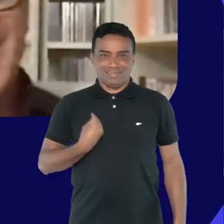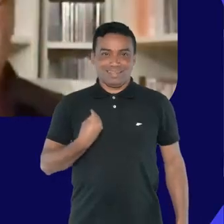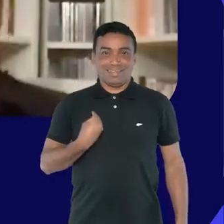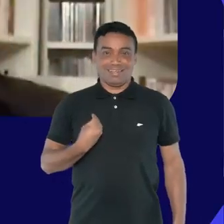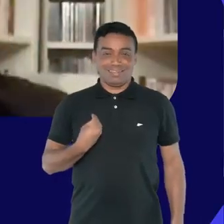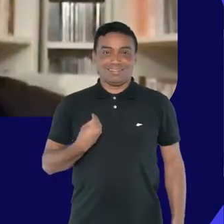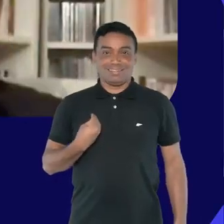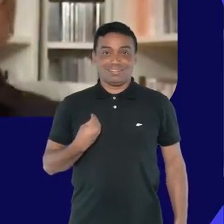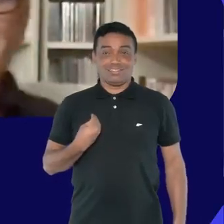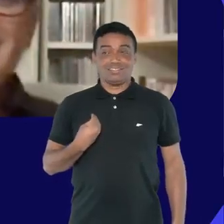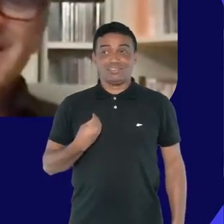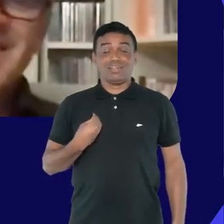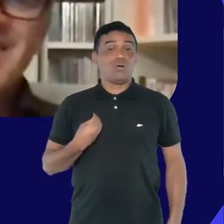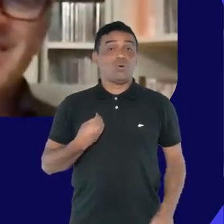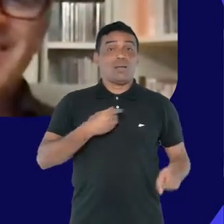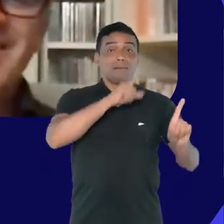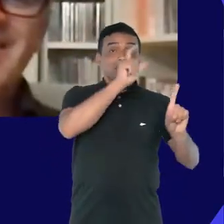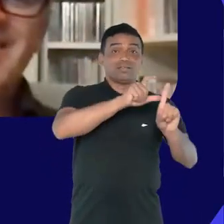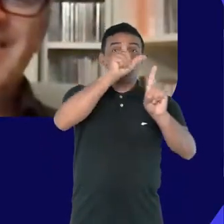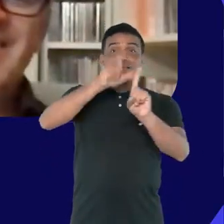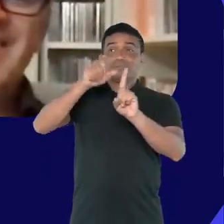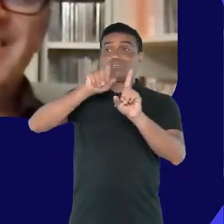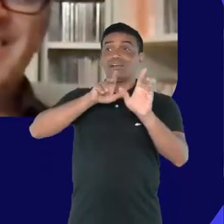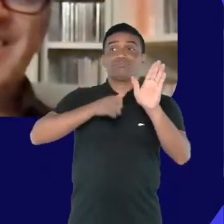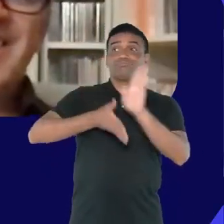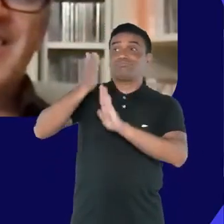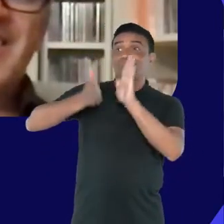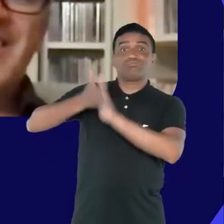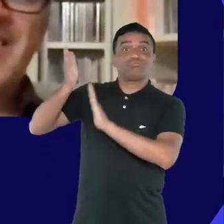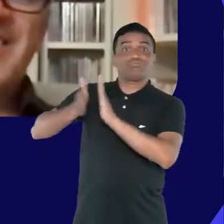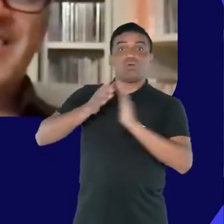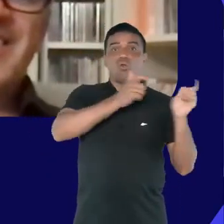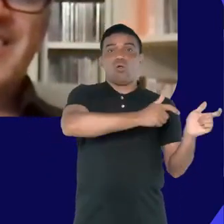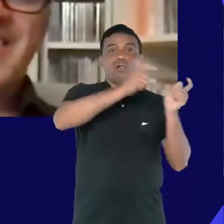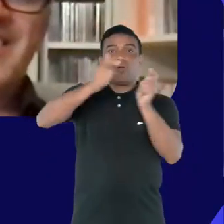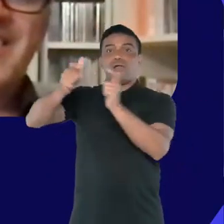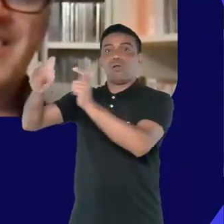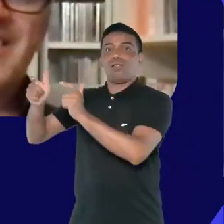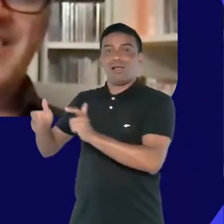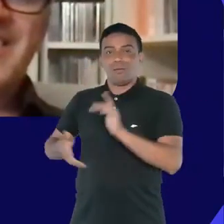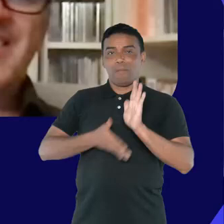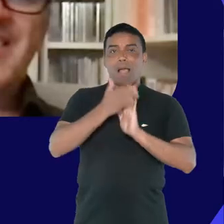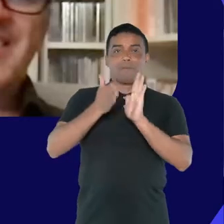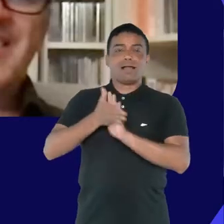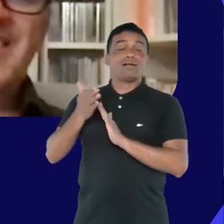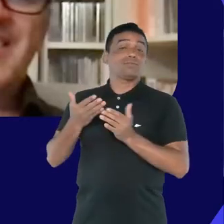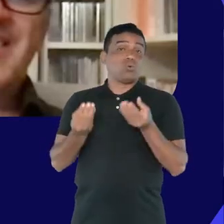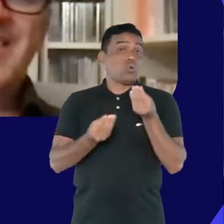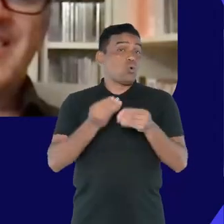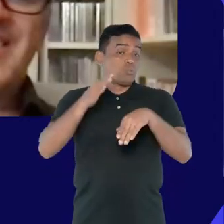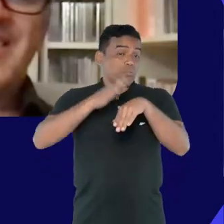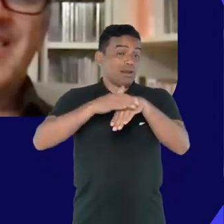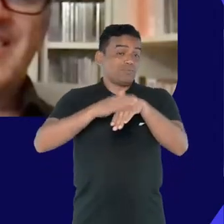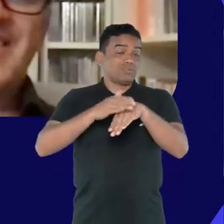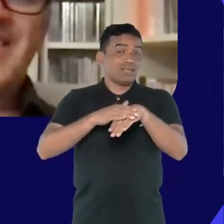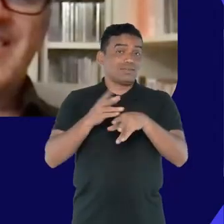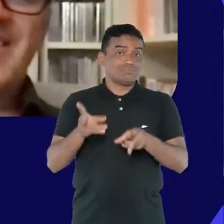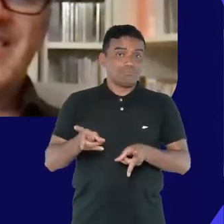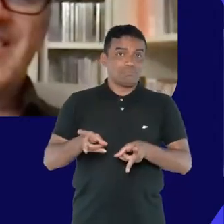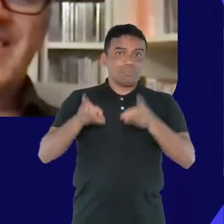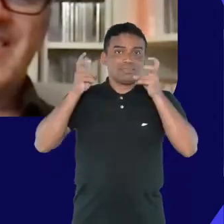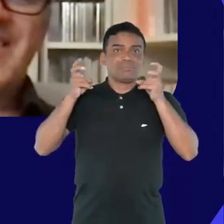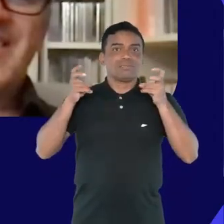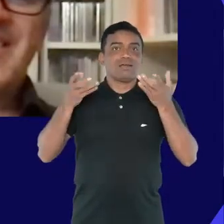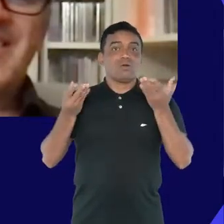levou todos os seus eus para onde você esteve, o tempo todo. Como é que foi para você essa percepção